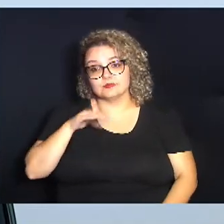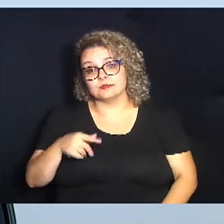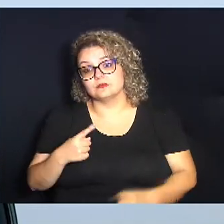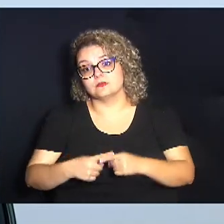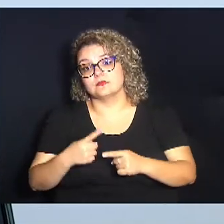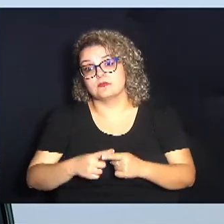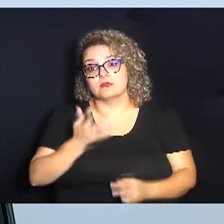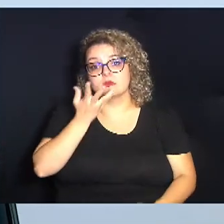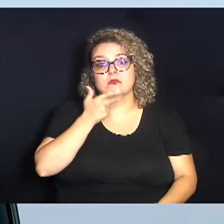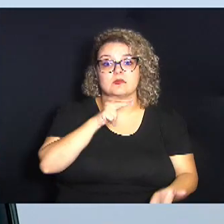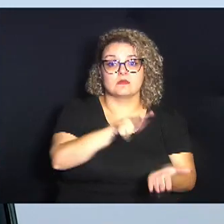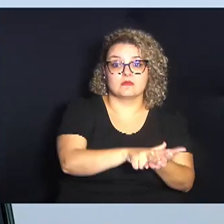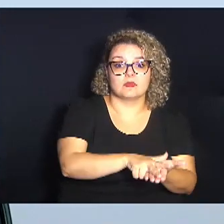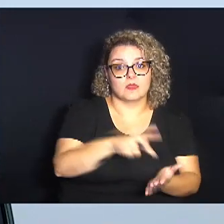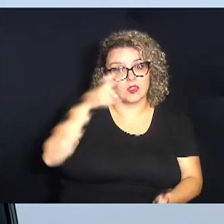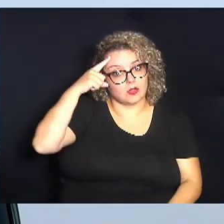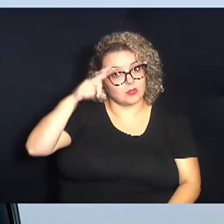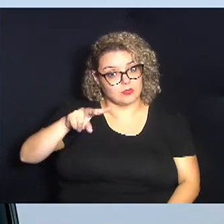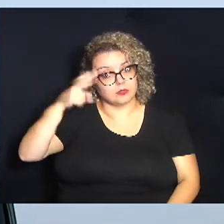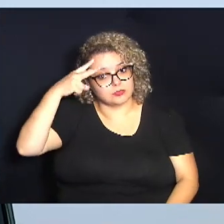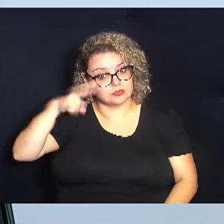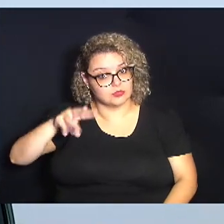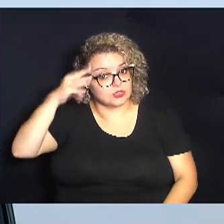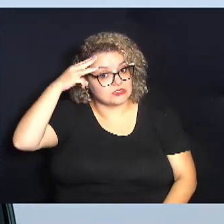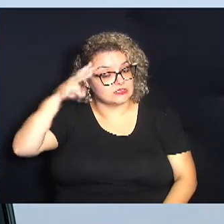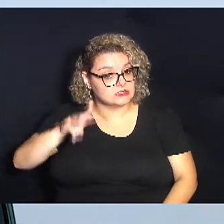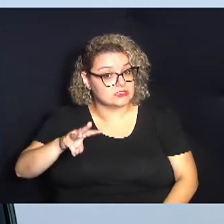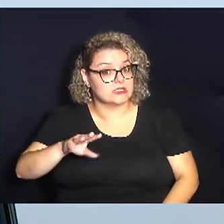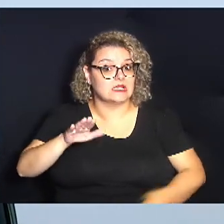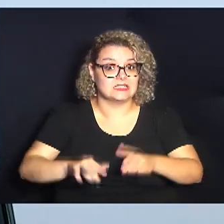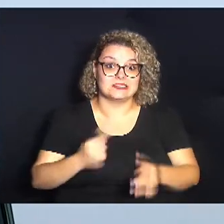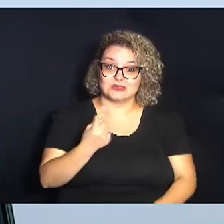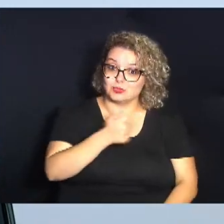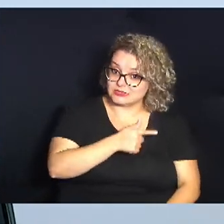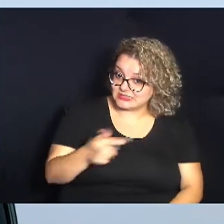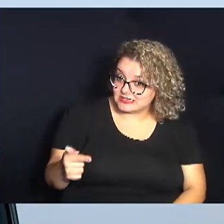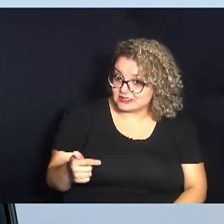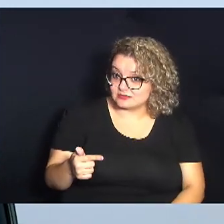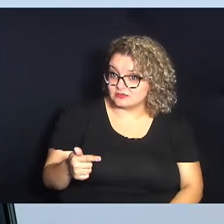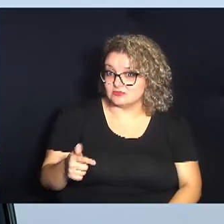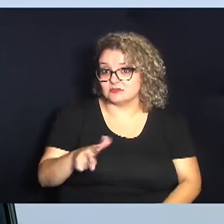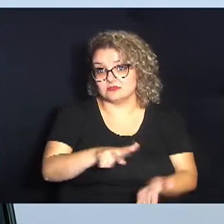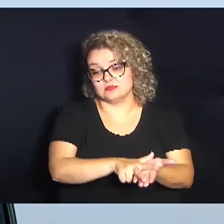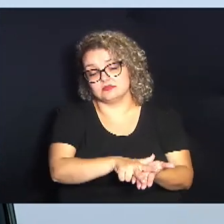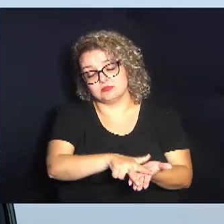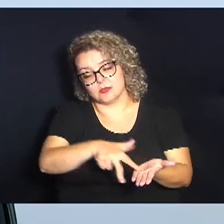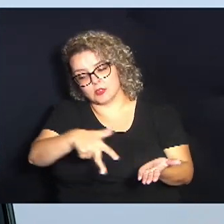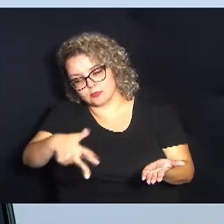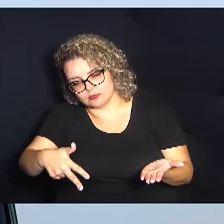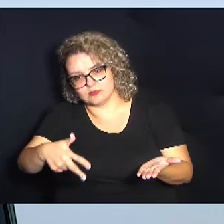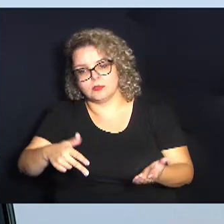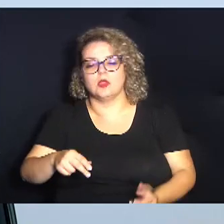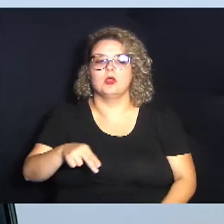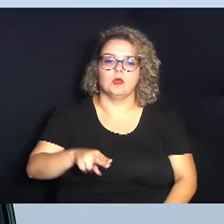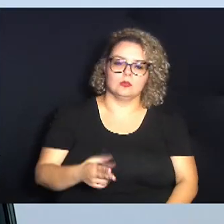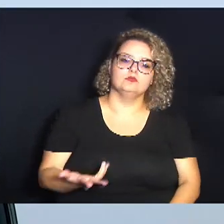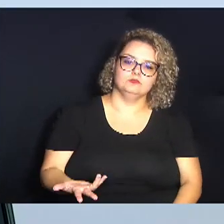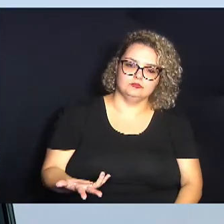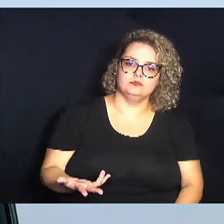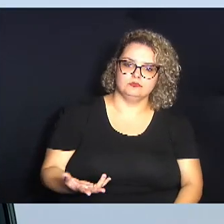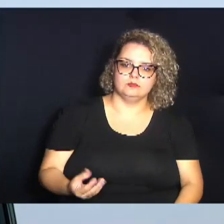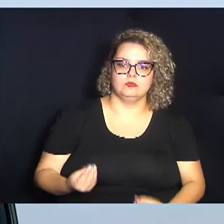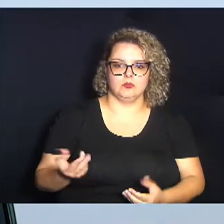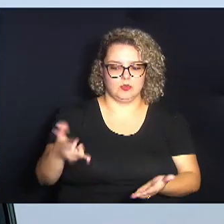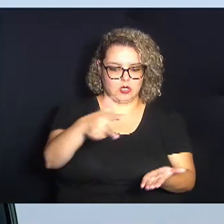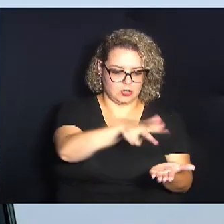fica internada 1, 2 dias, 3 dias, às vezes 1 semana. Sair de alta, outra criança vem em seu lugar e a gente pode proporcionar